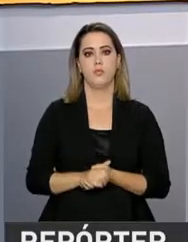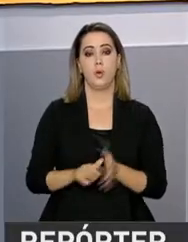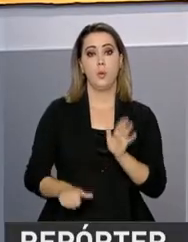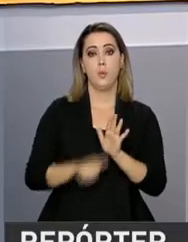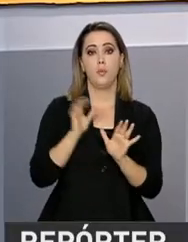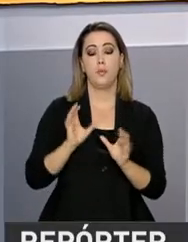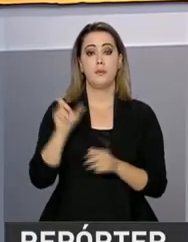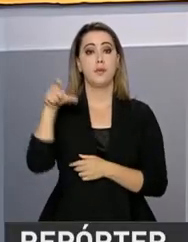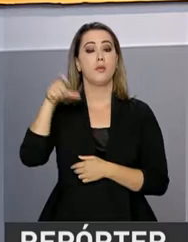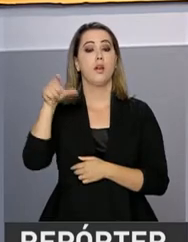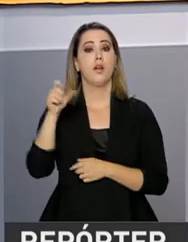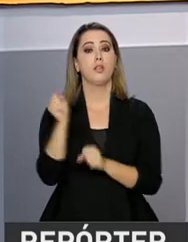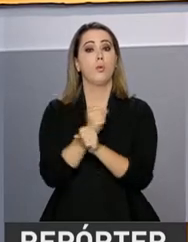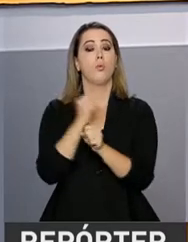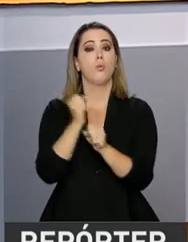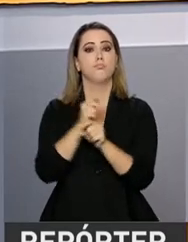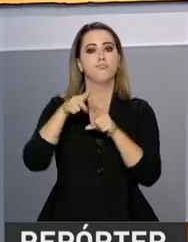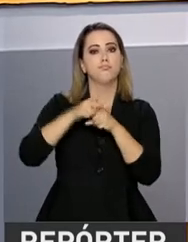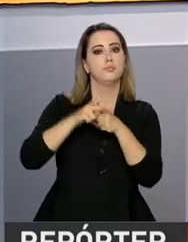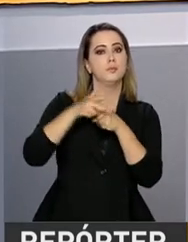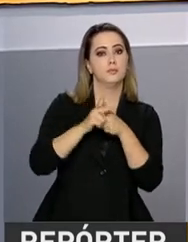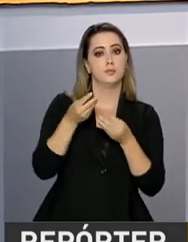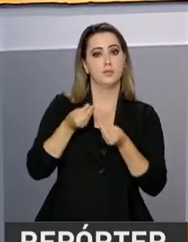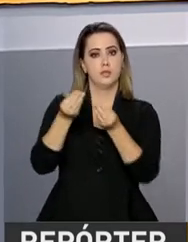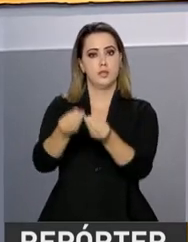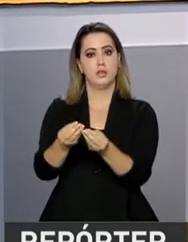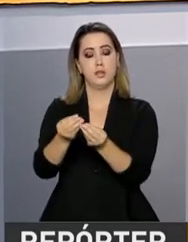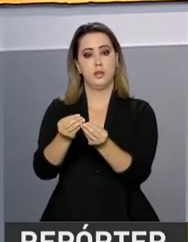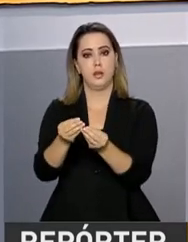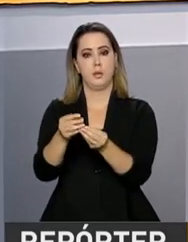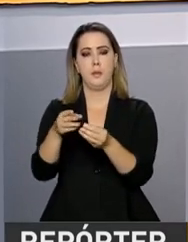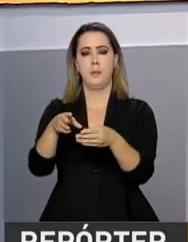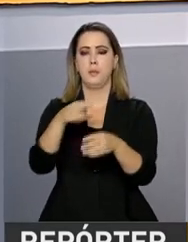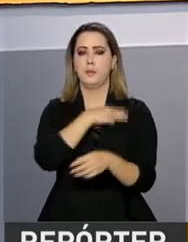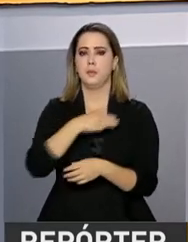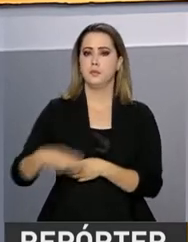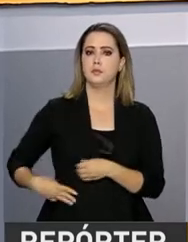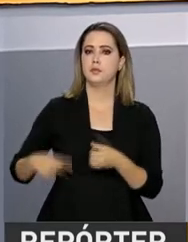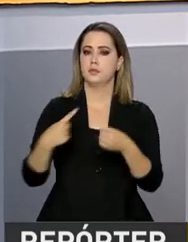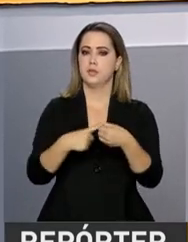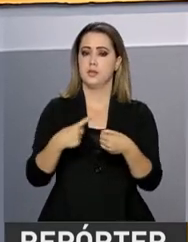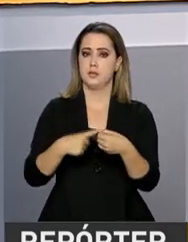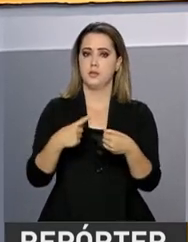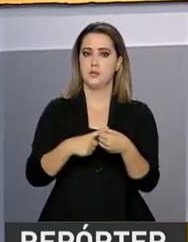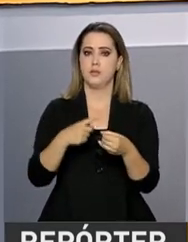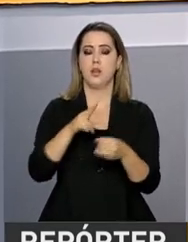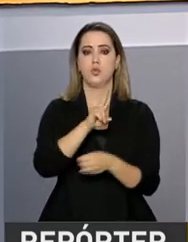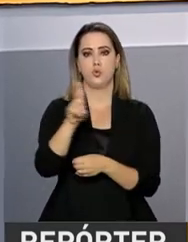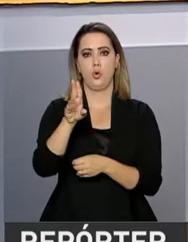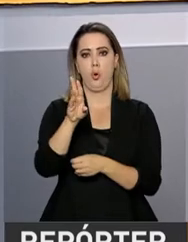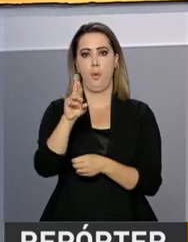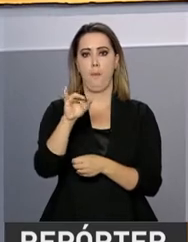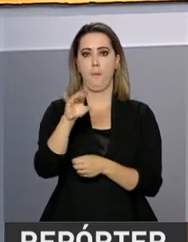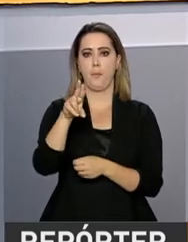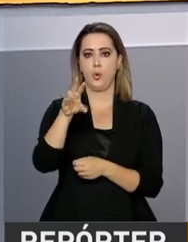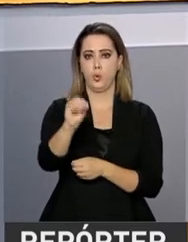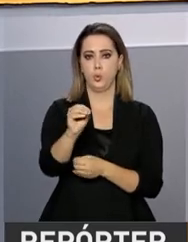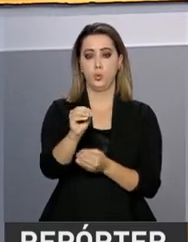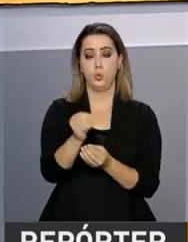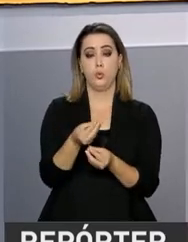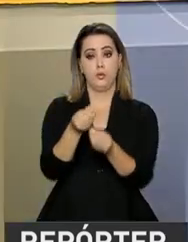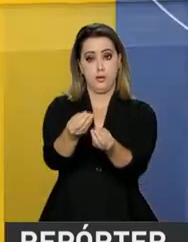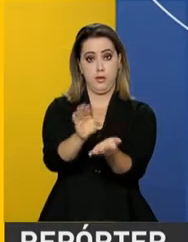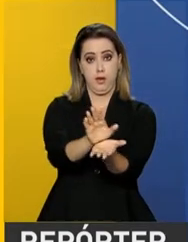primeiro cartão reforma do país será entregue pelo ministro das cidades bruno araújo nesta quarta feira em caruaru pernambuco